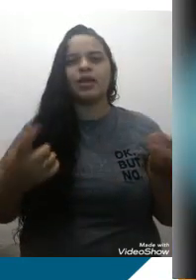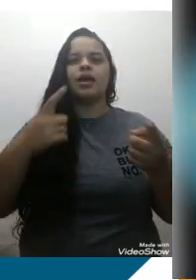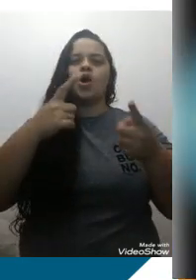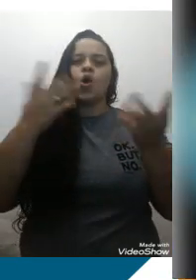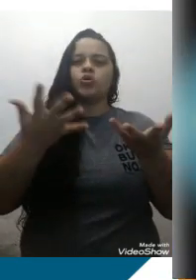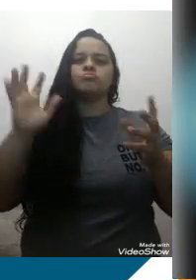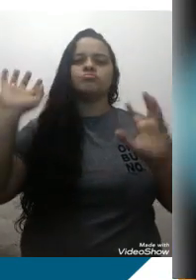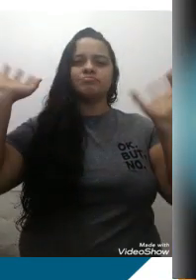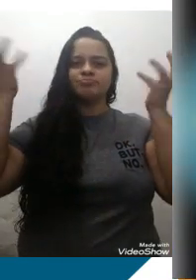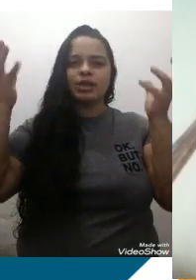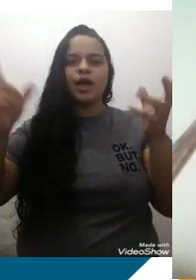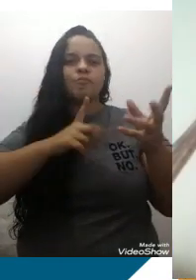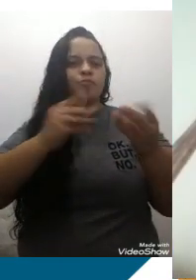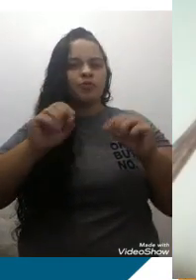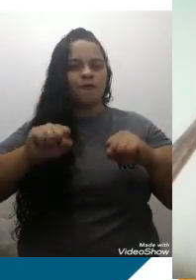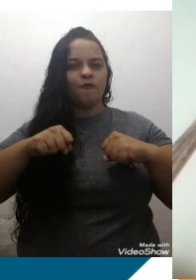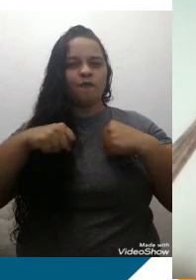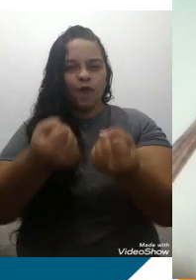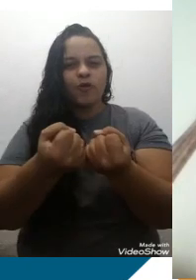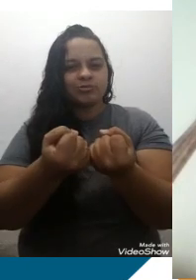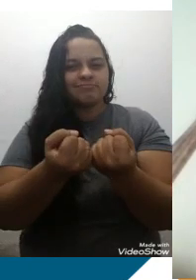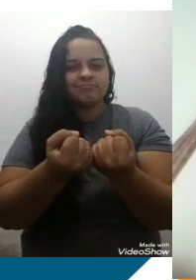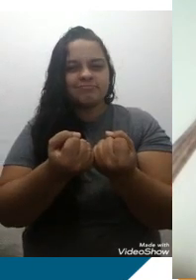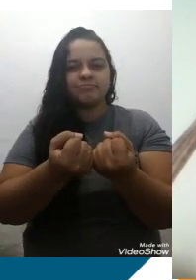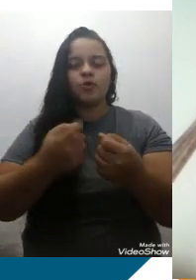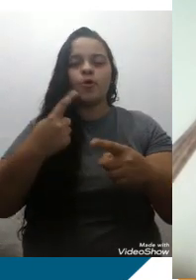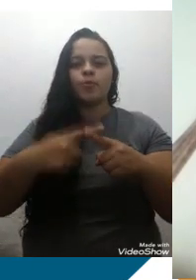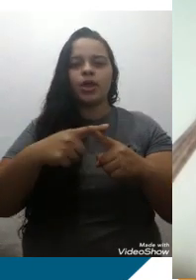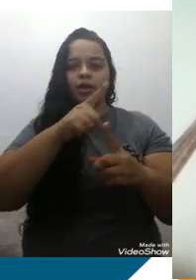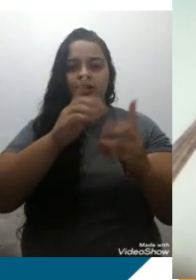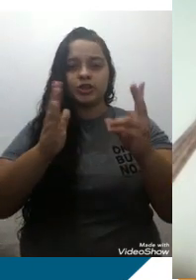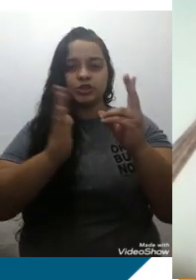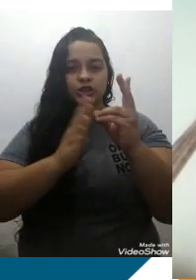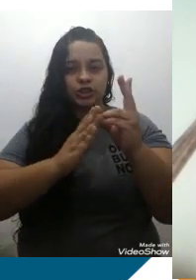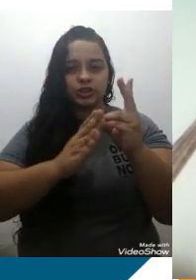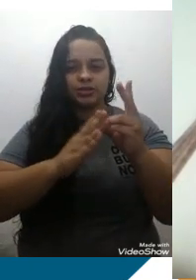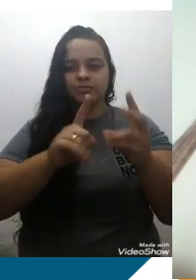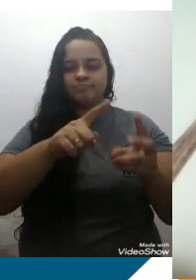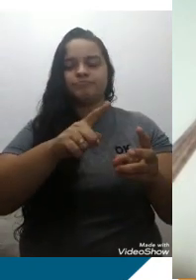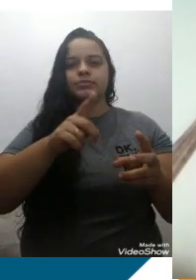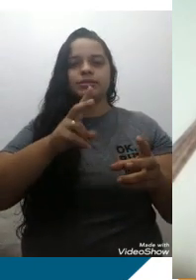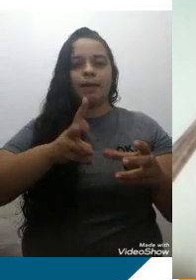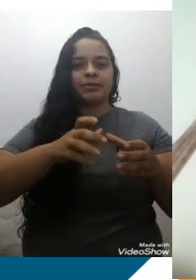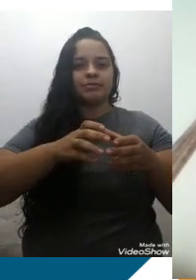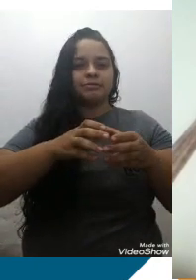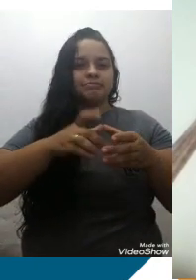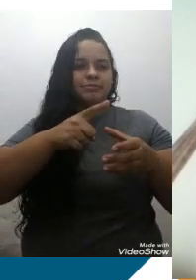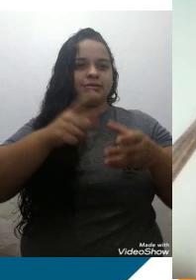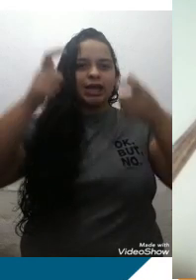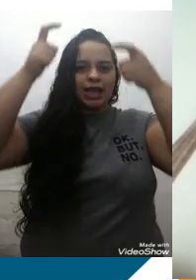mudança climática, ao aquecimento global e tudo isso. Os povos indígenas que se organizaram em grandes estados ou